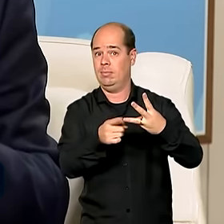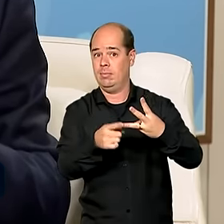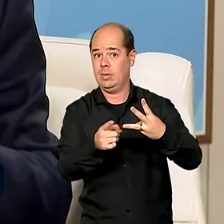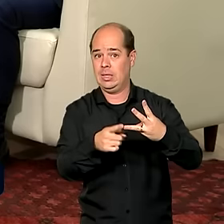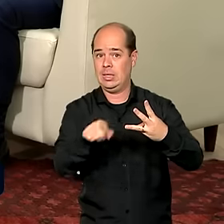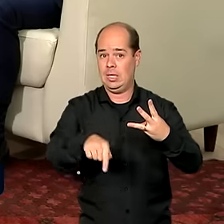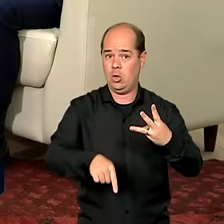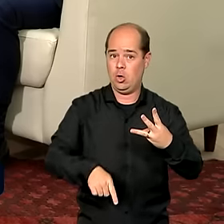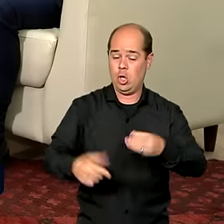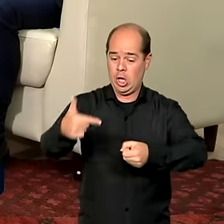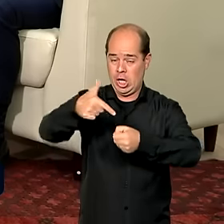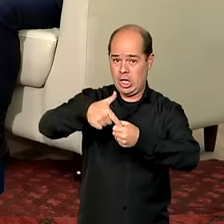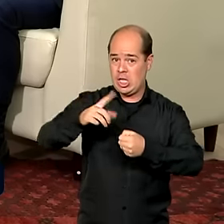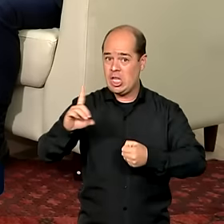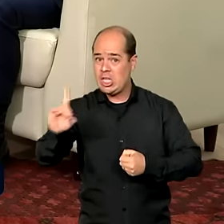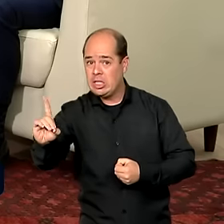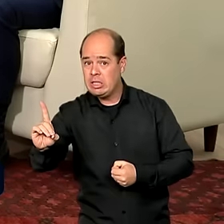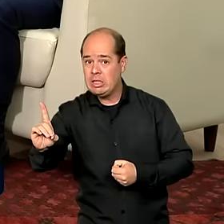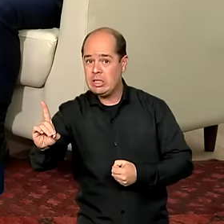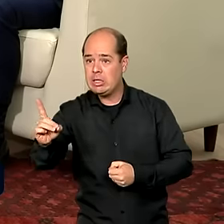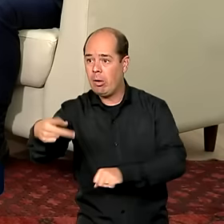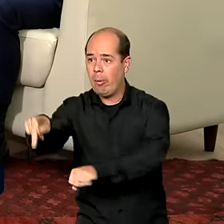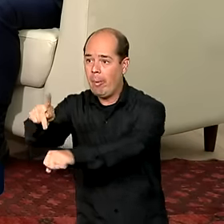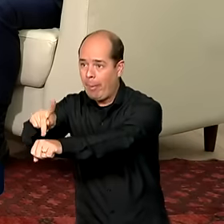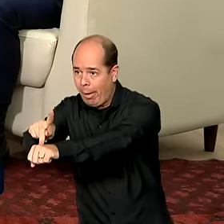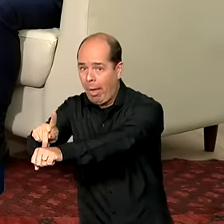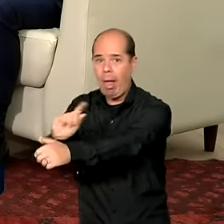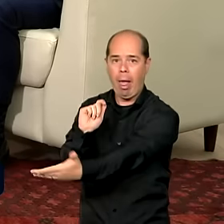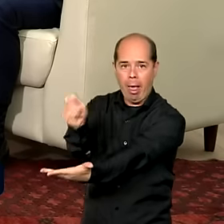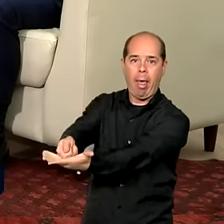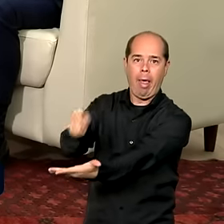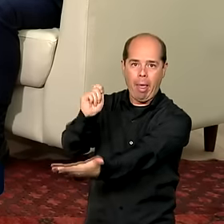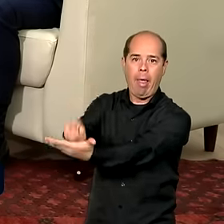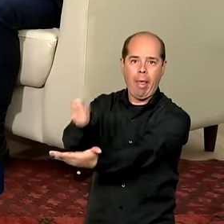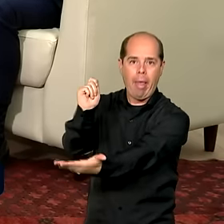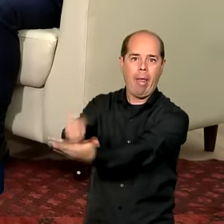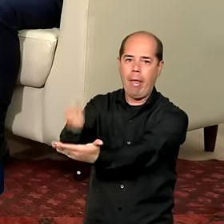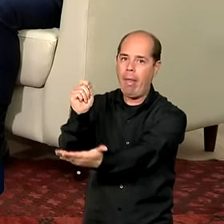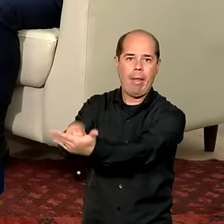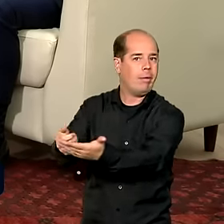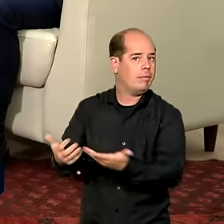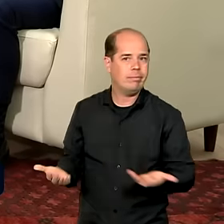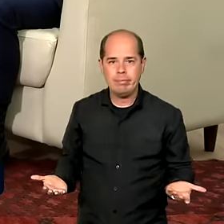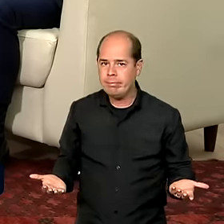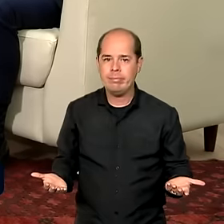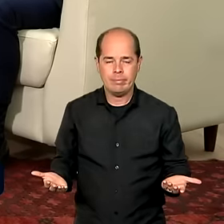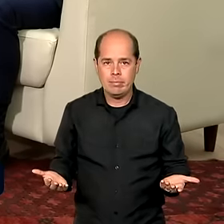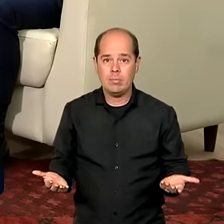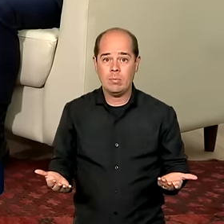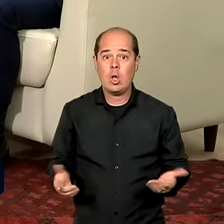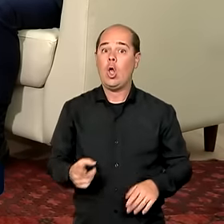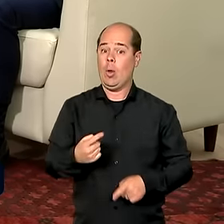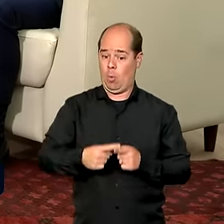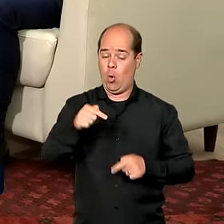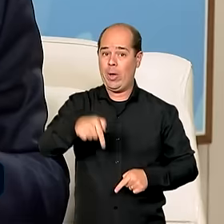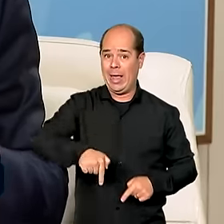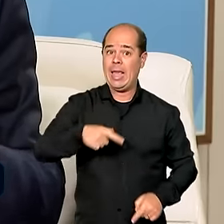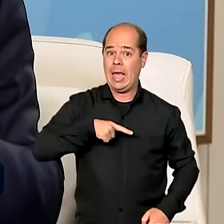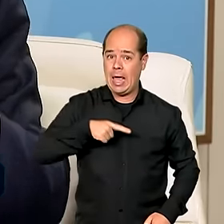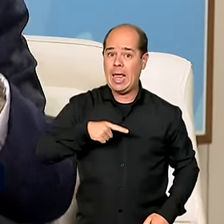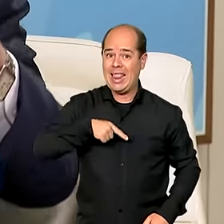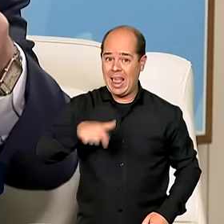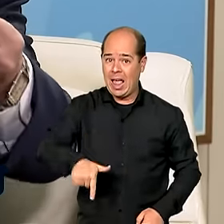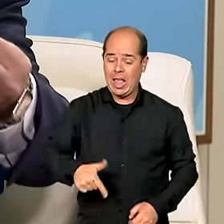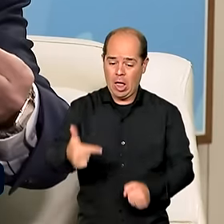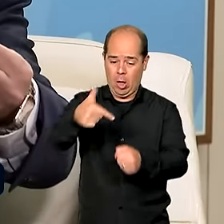diesel porque o Brasil é um grande exportador de petróleo bruto mas é importador de gasolina e Diesel Então nós